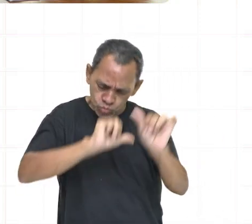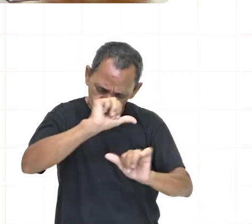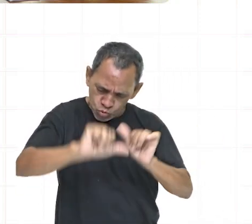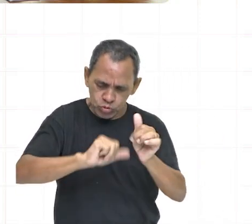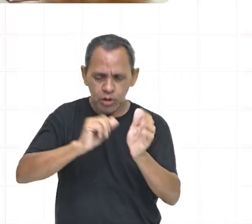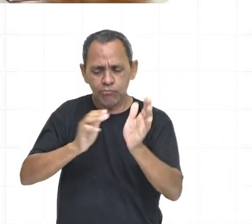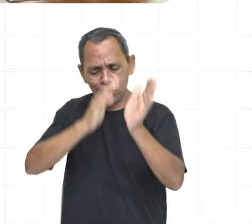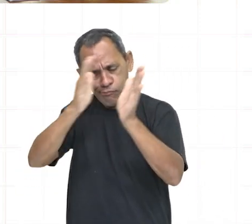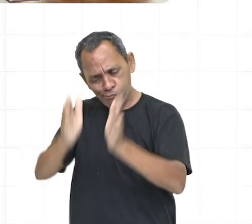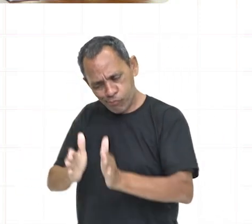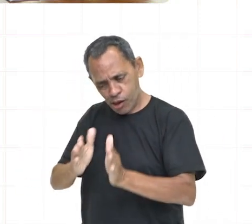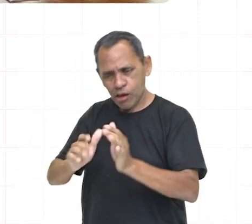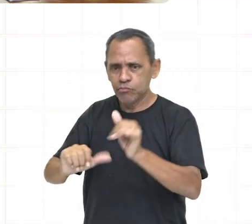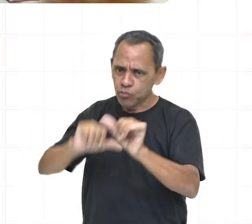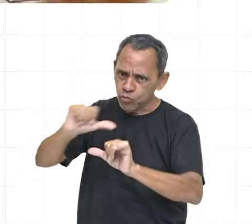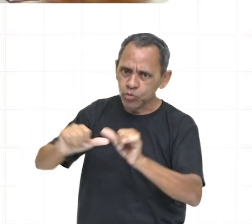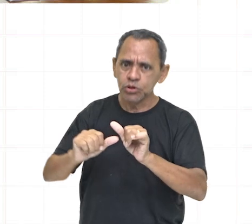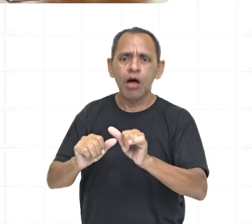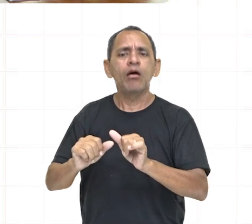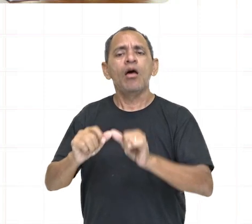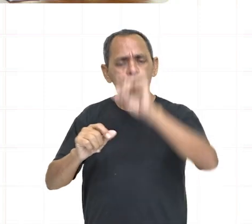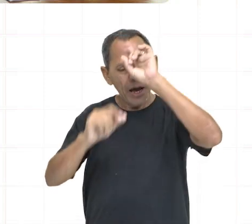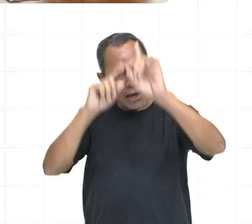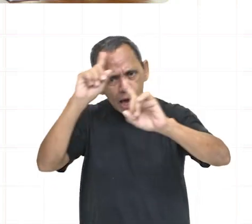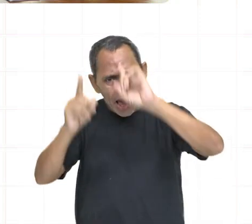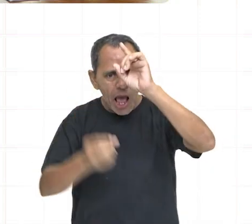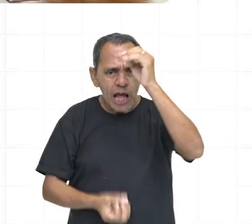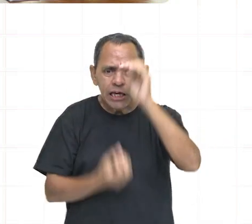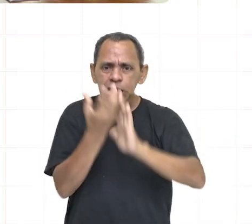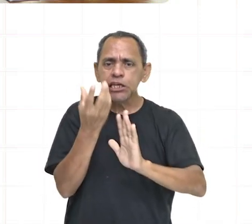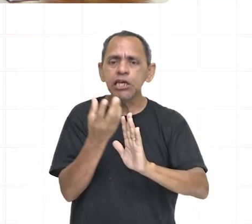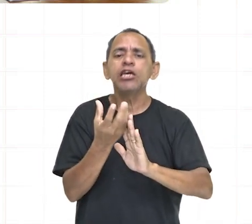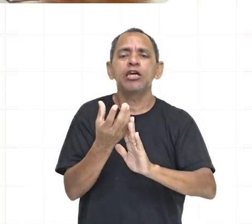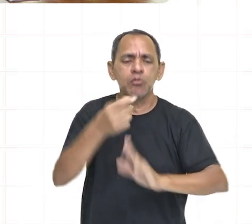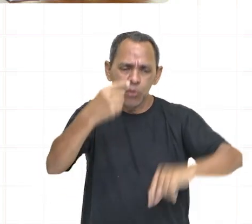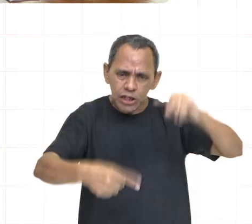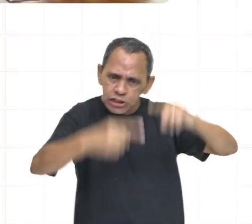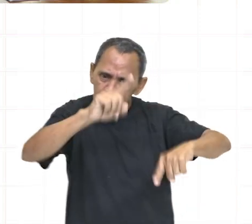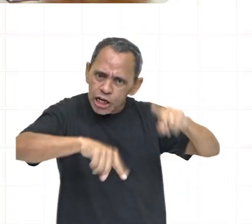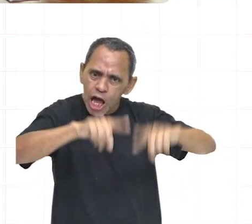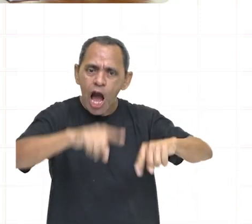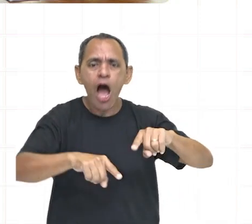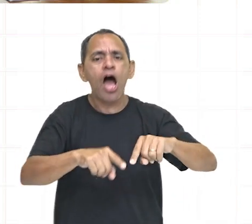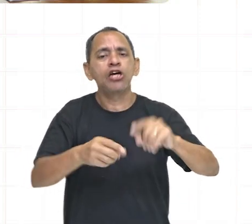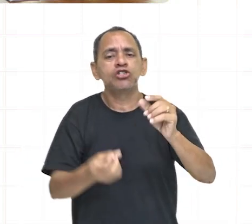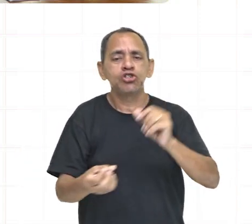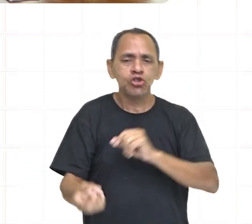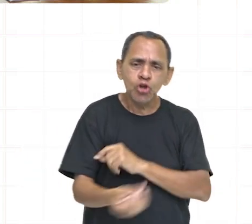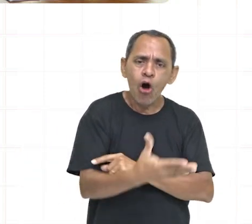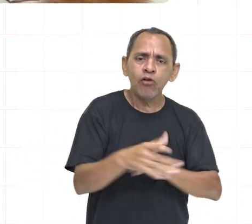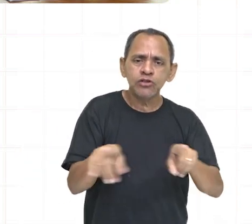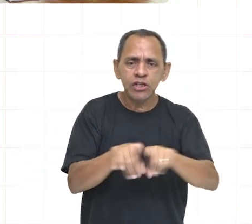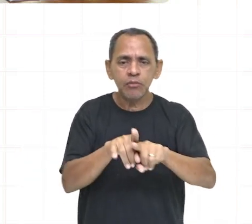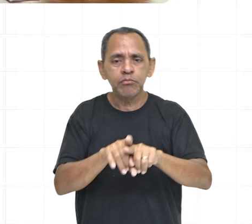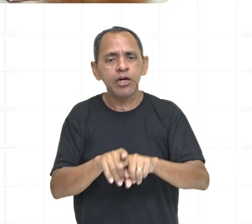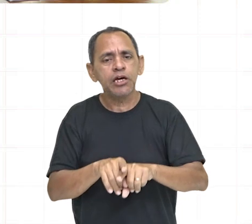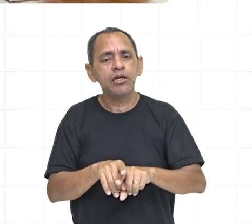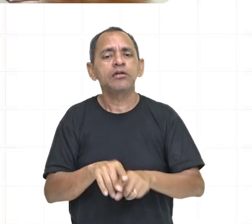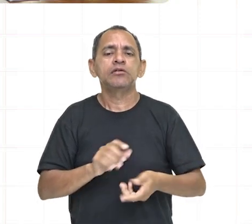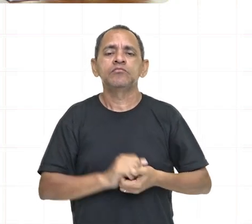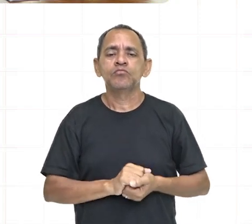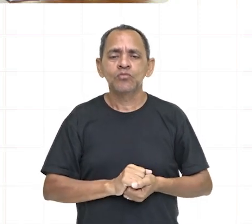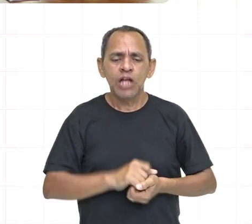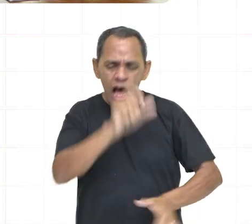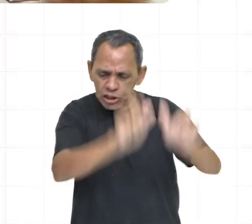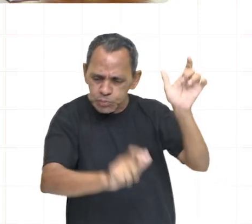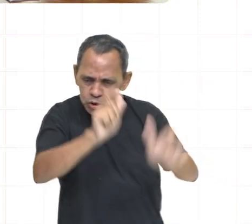tá? Ele se reinventa para que crie novas mercadorias e crie novas necessidades através do marketing e